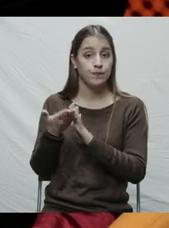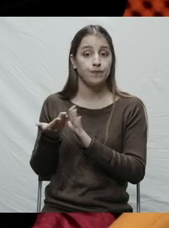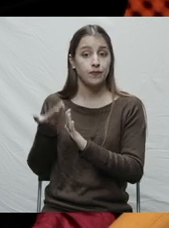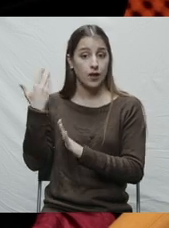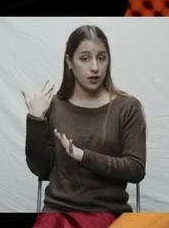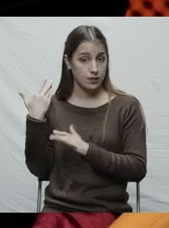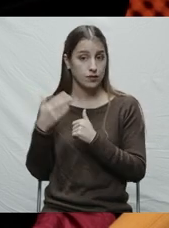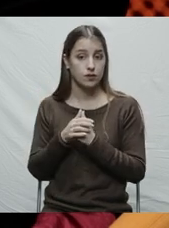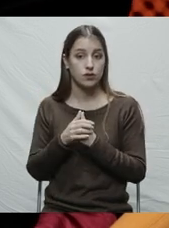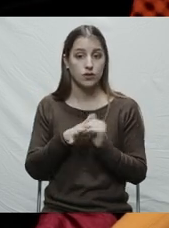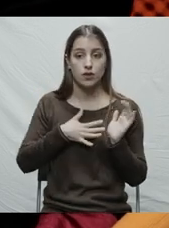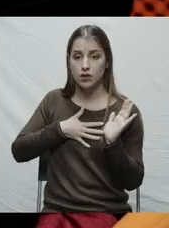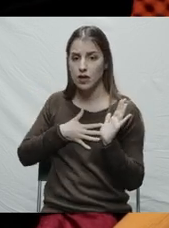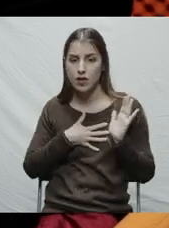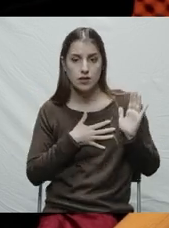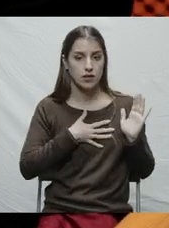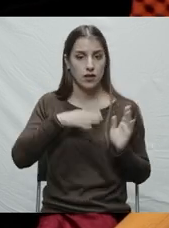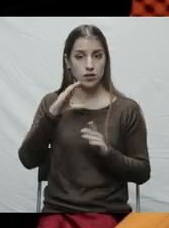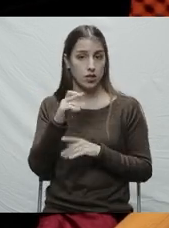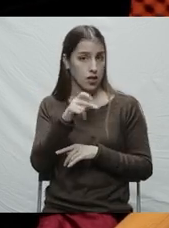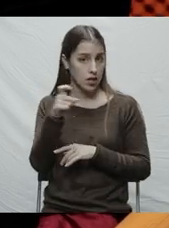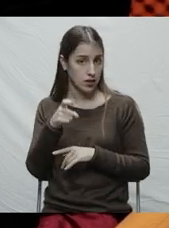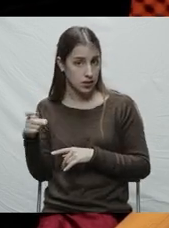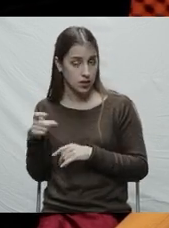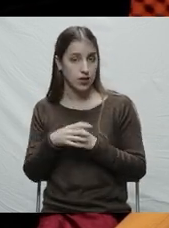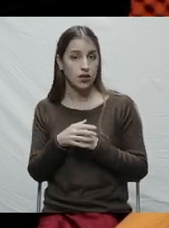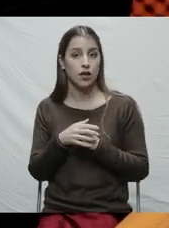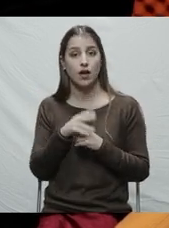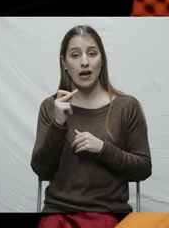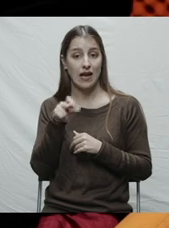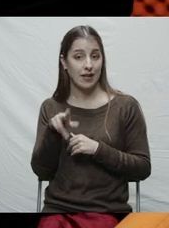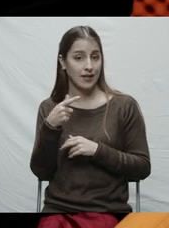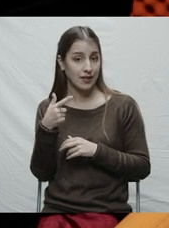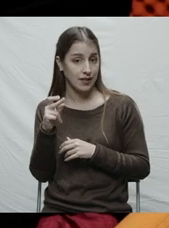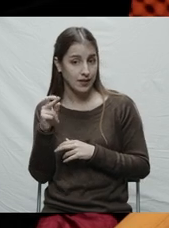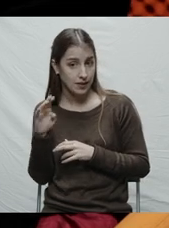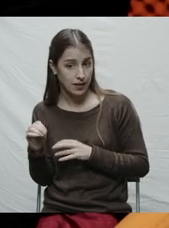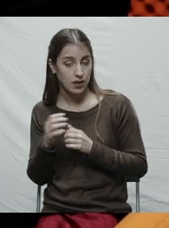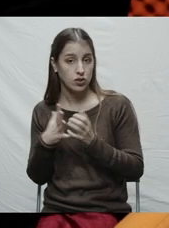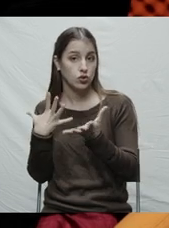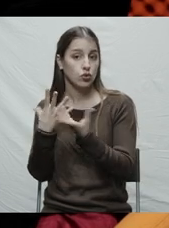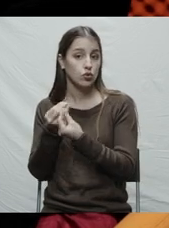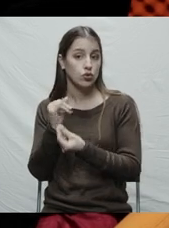Primo Entrego e dança de Jazz das Antas, com Inês Bernardo. Já tinha tido sempre...